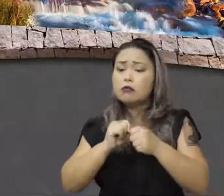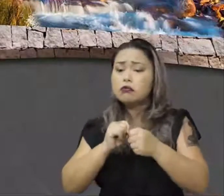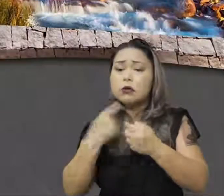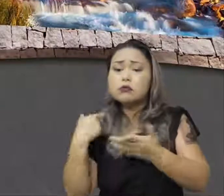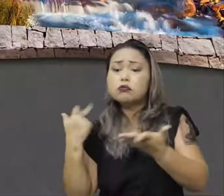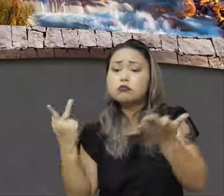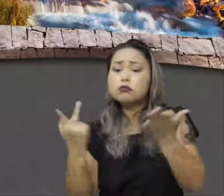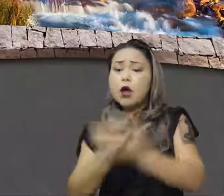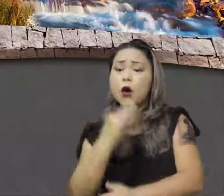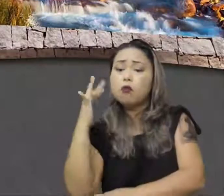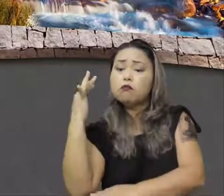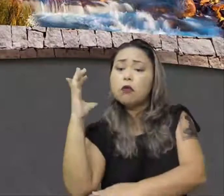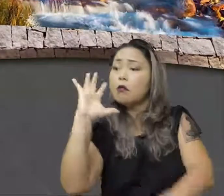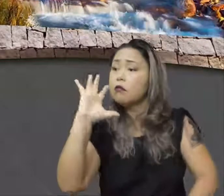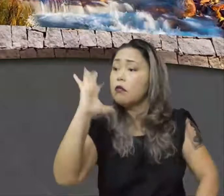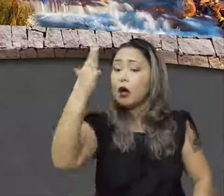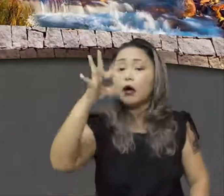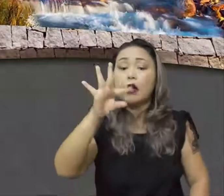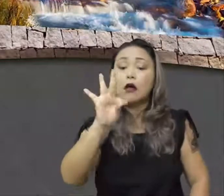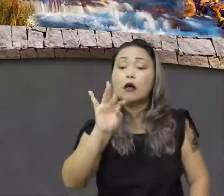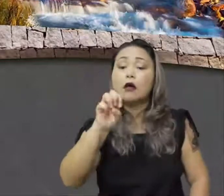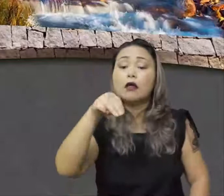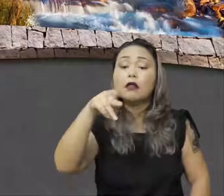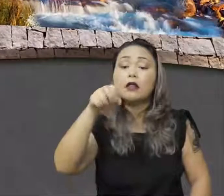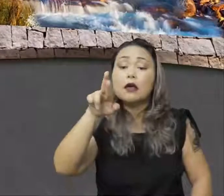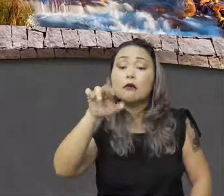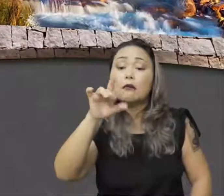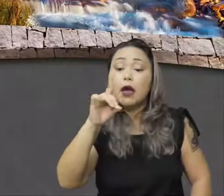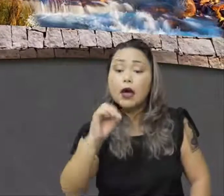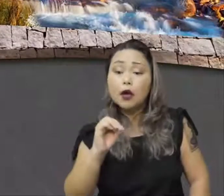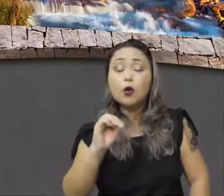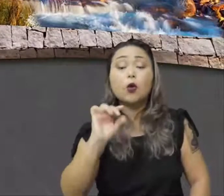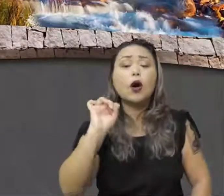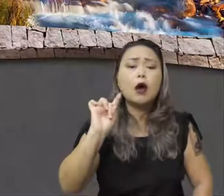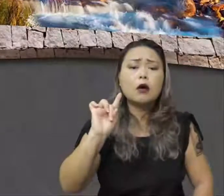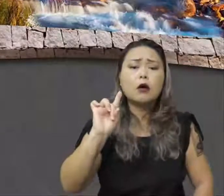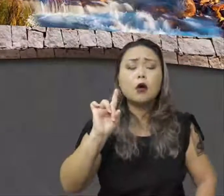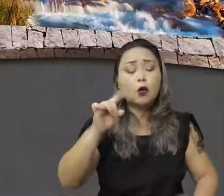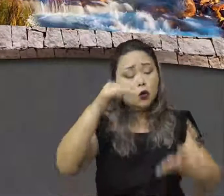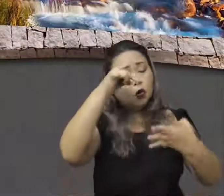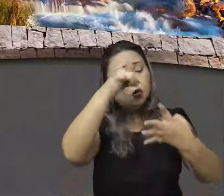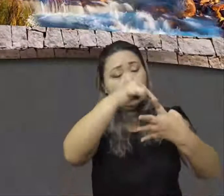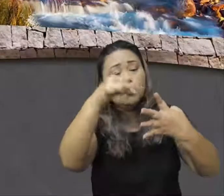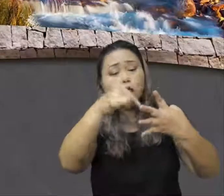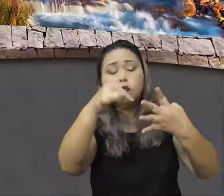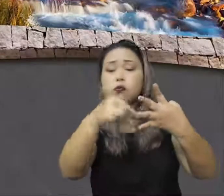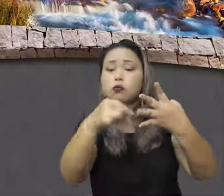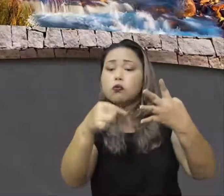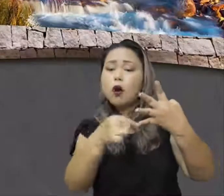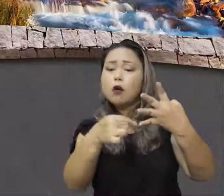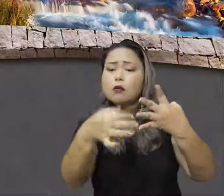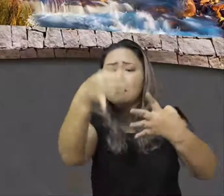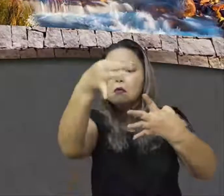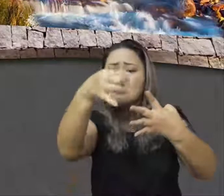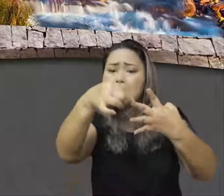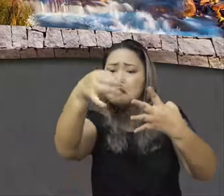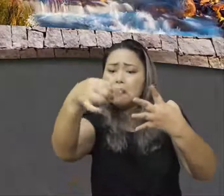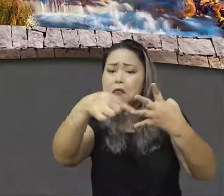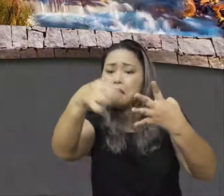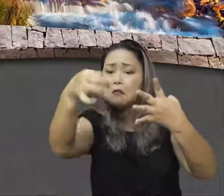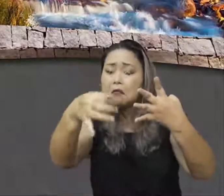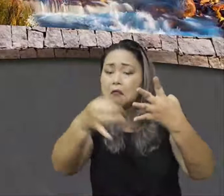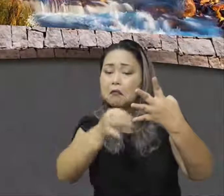ó. Clima temperado. Temperado é que tem 4 estações bem